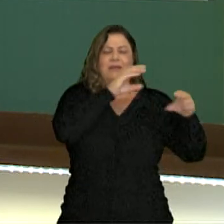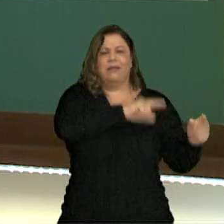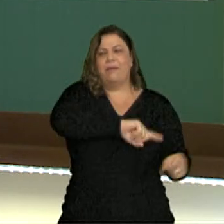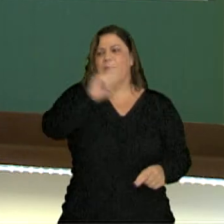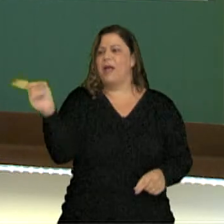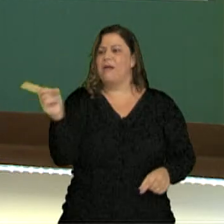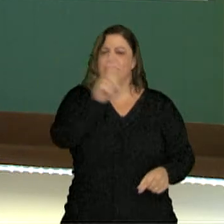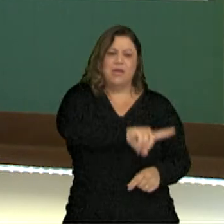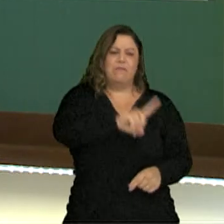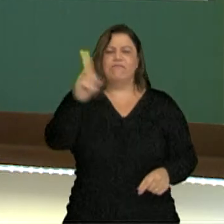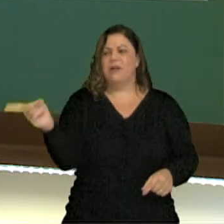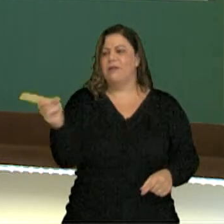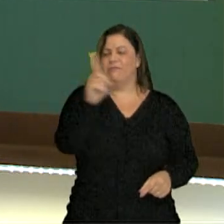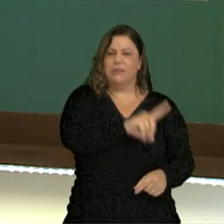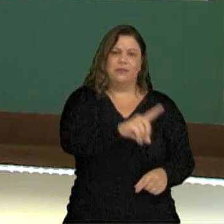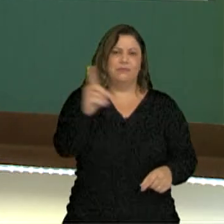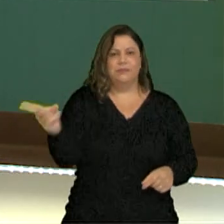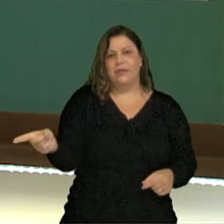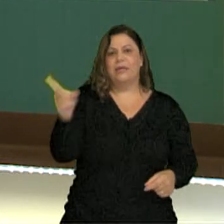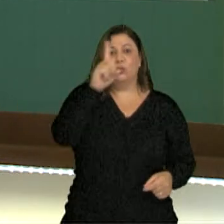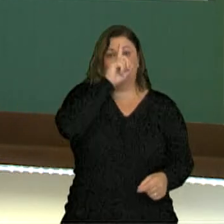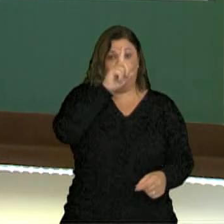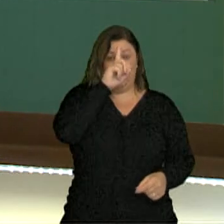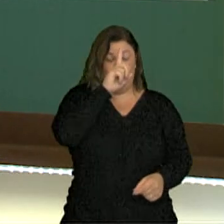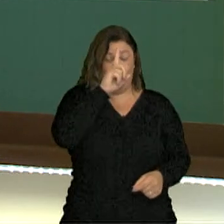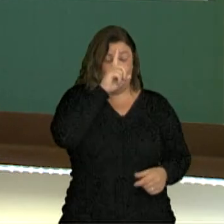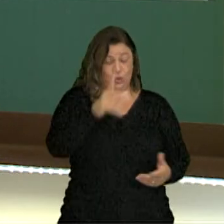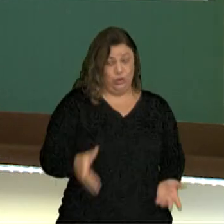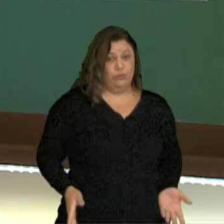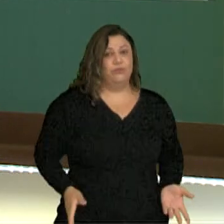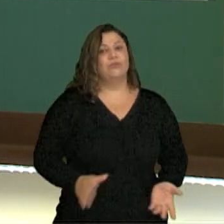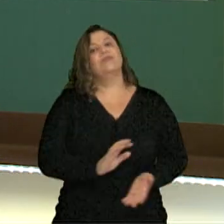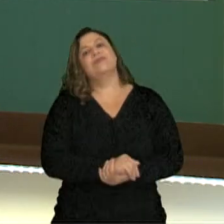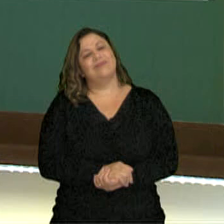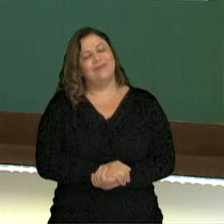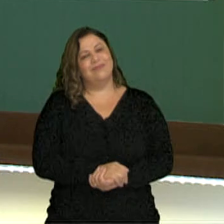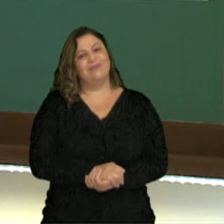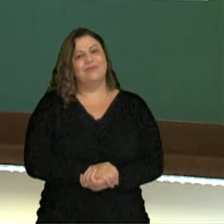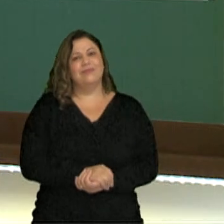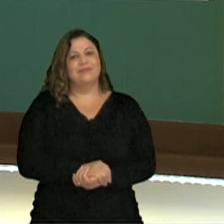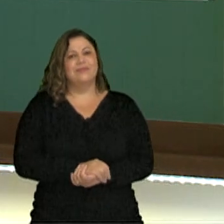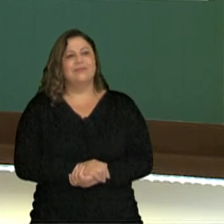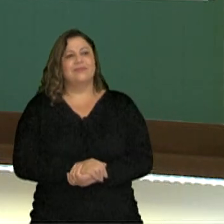há um deslocamento diário de ida e volta, ok?